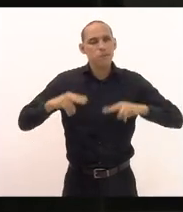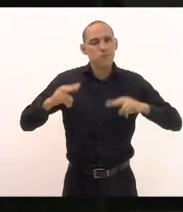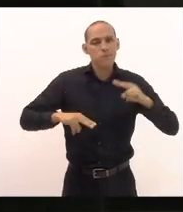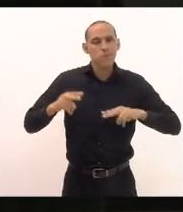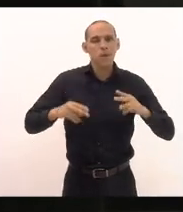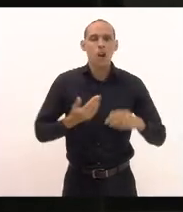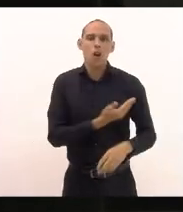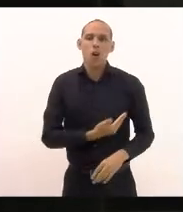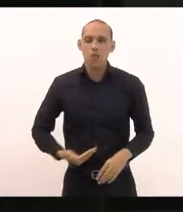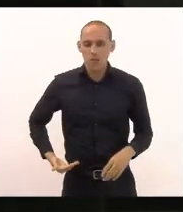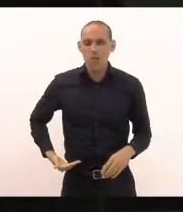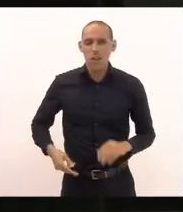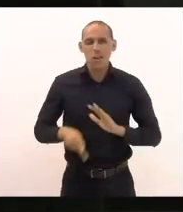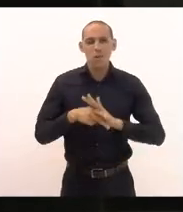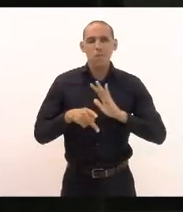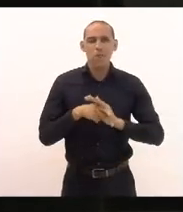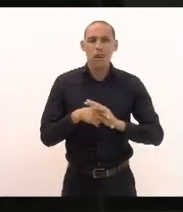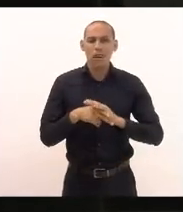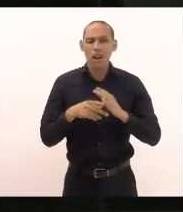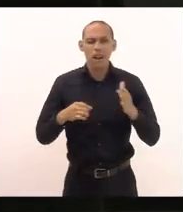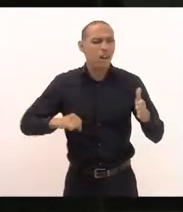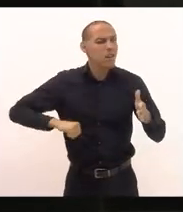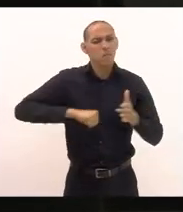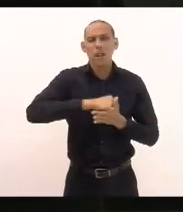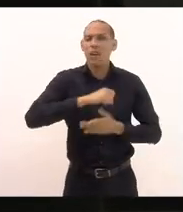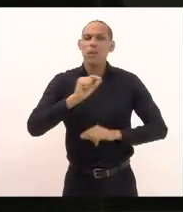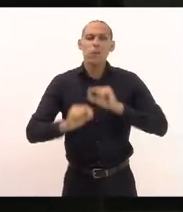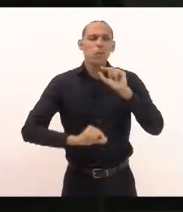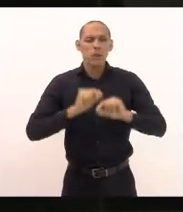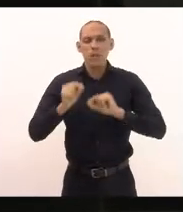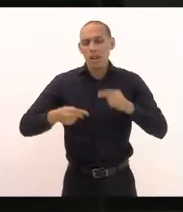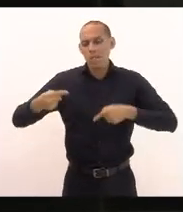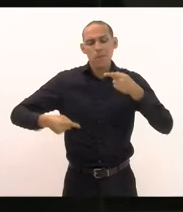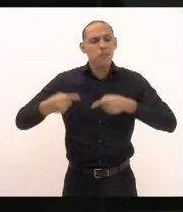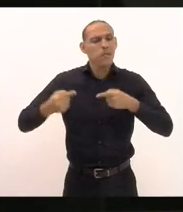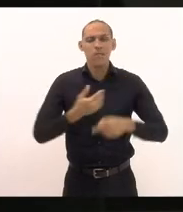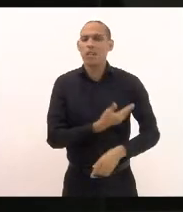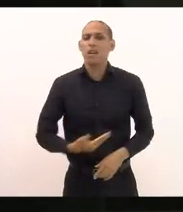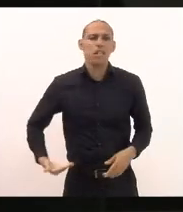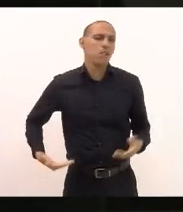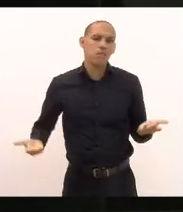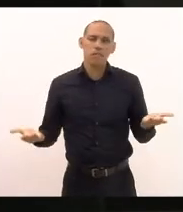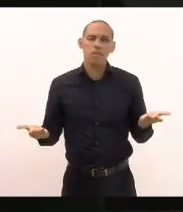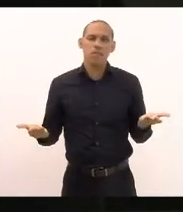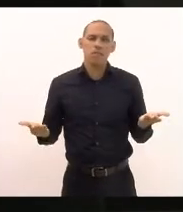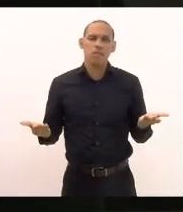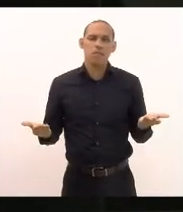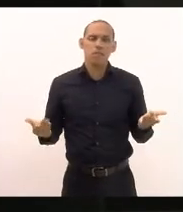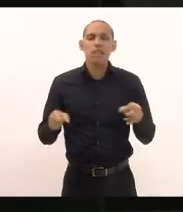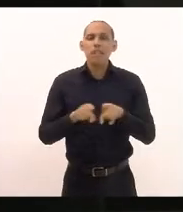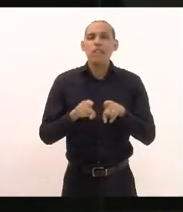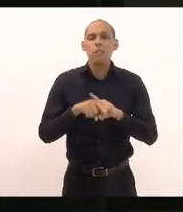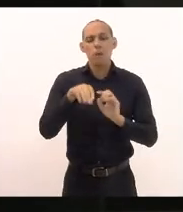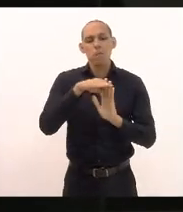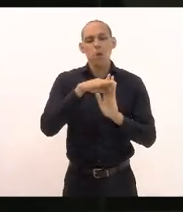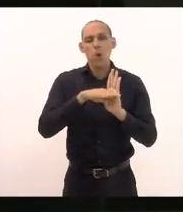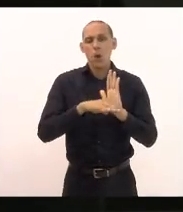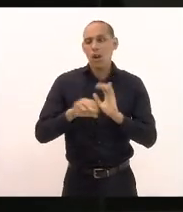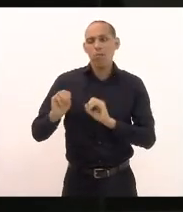governamentais, impactam diretamente na efetivação de políticas públicas e programas